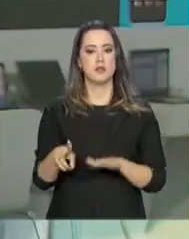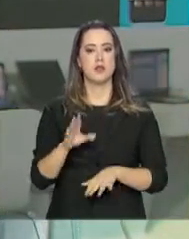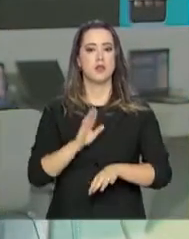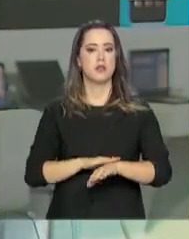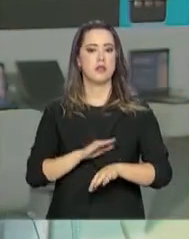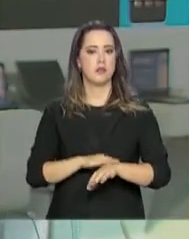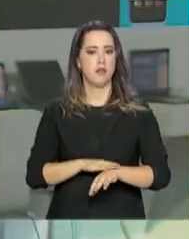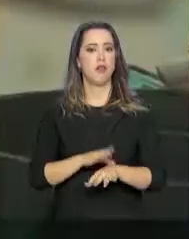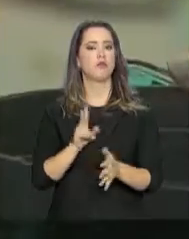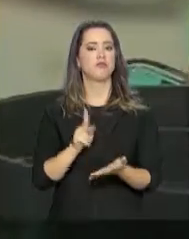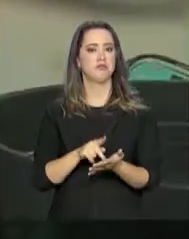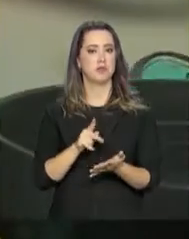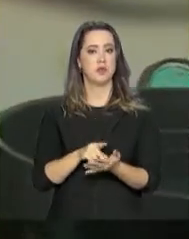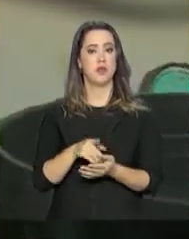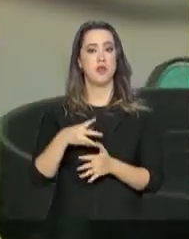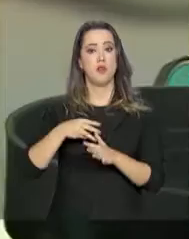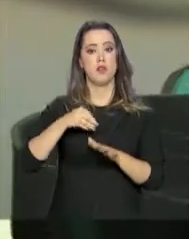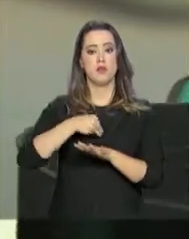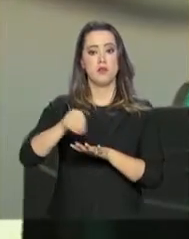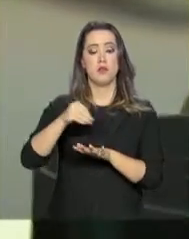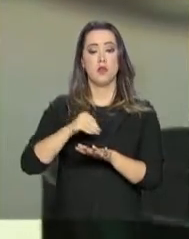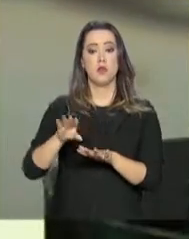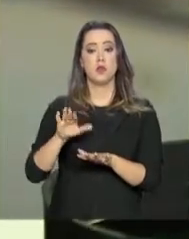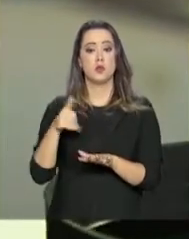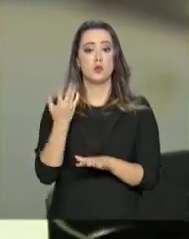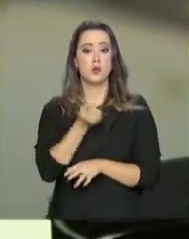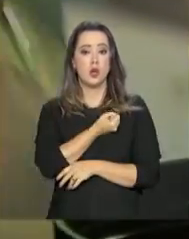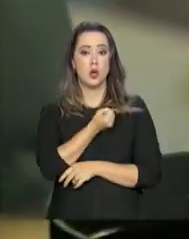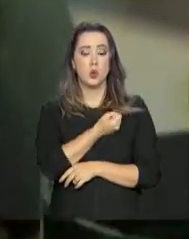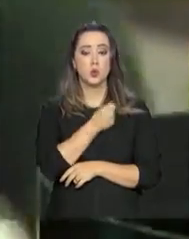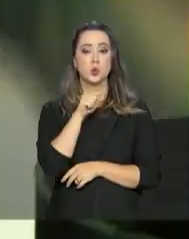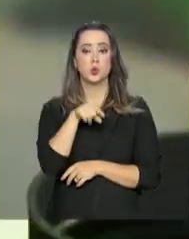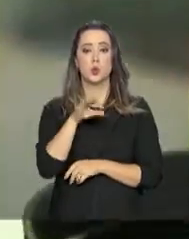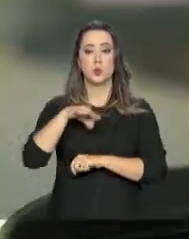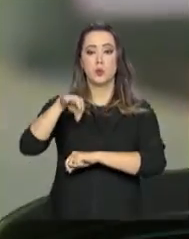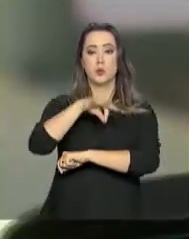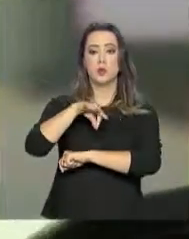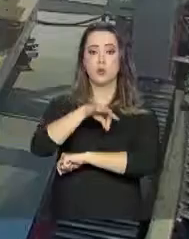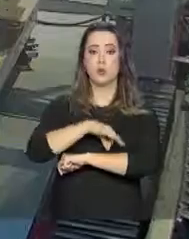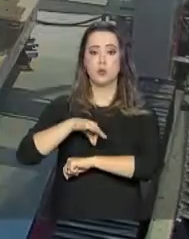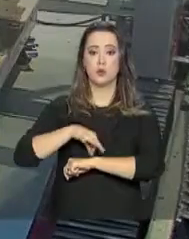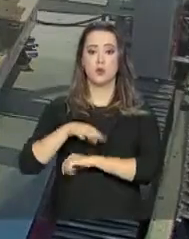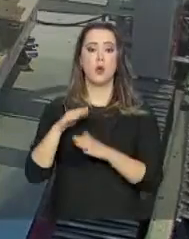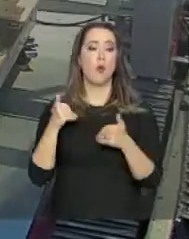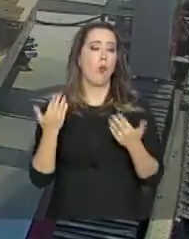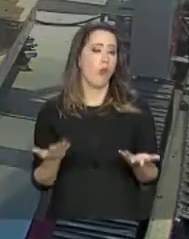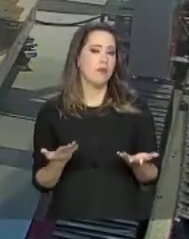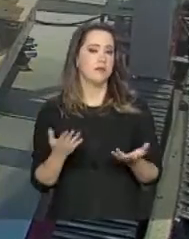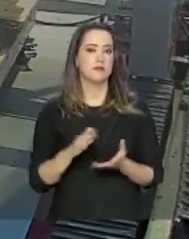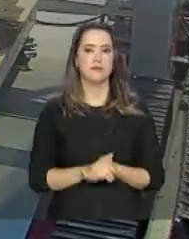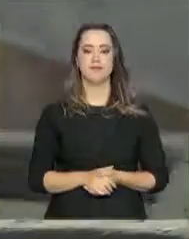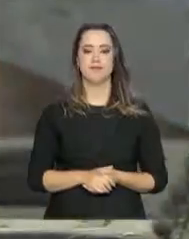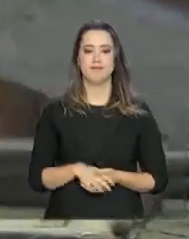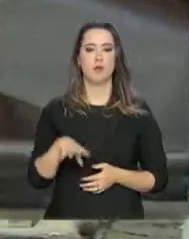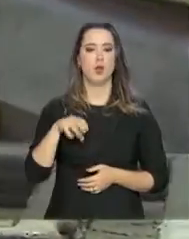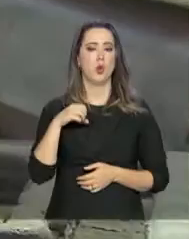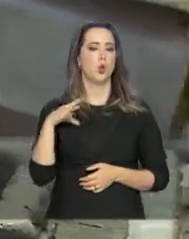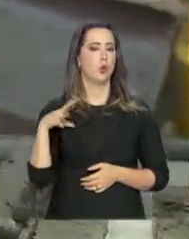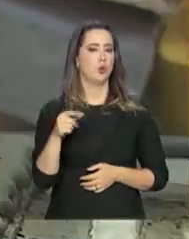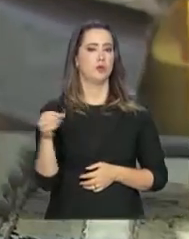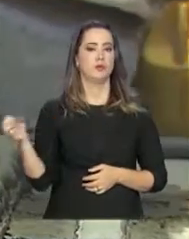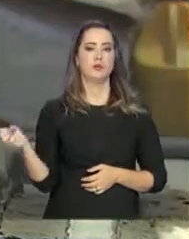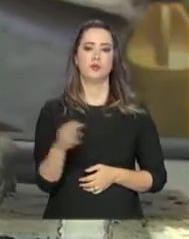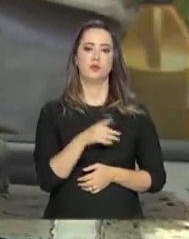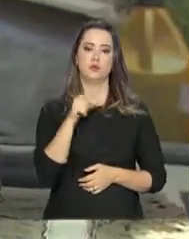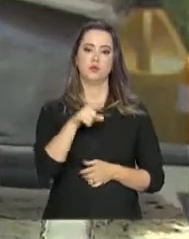real por meio de um aplicativo há informação de quantos mosquitos e quais mosquito estão ali naquela armadilha todas essas inovações estão expostas